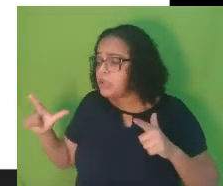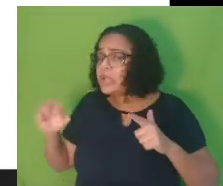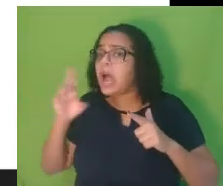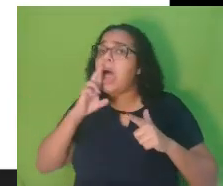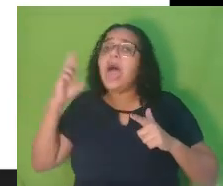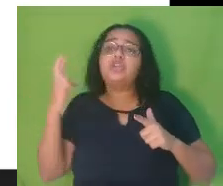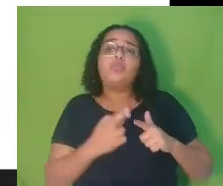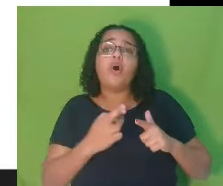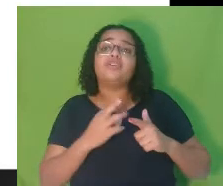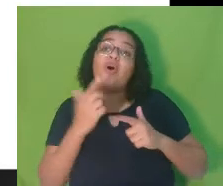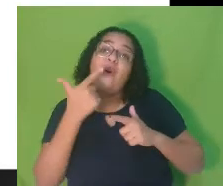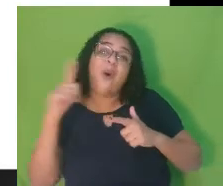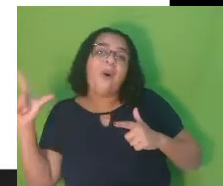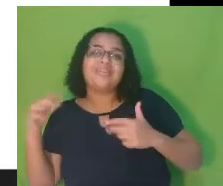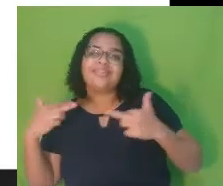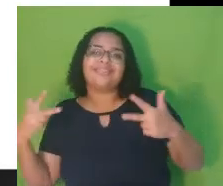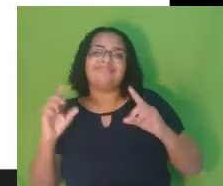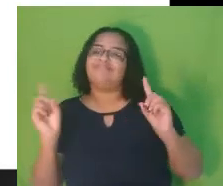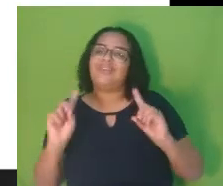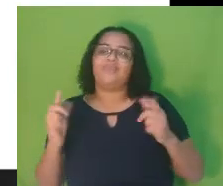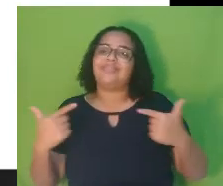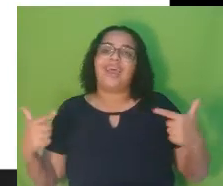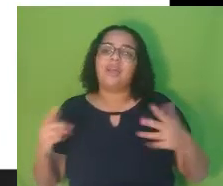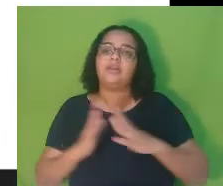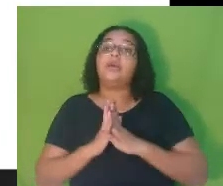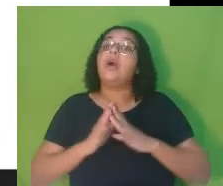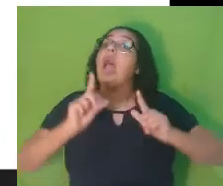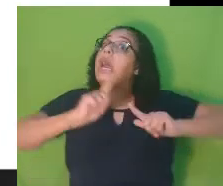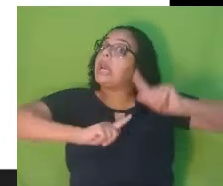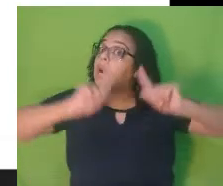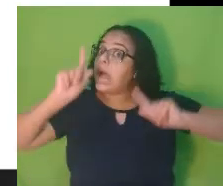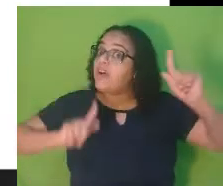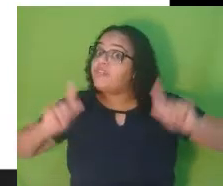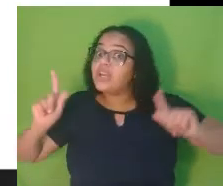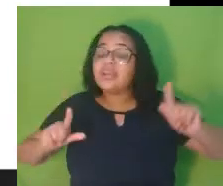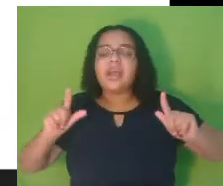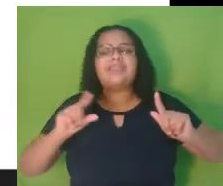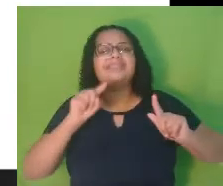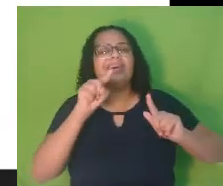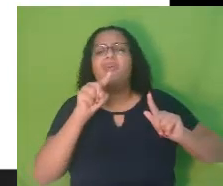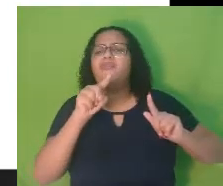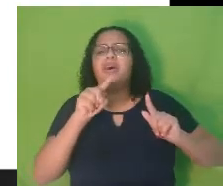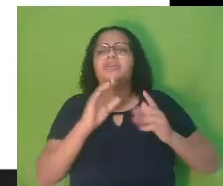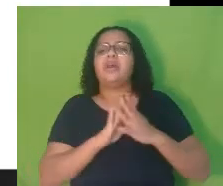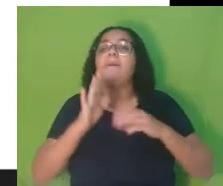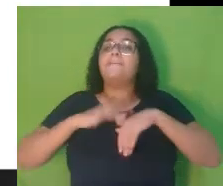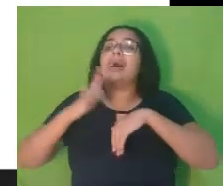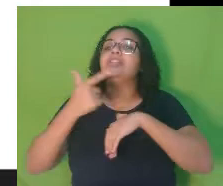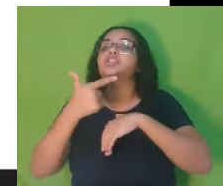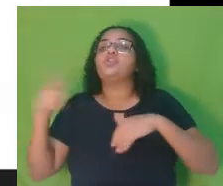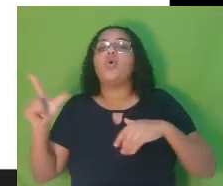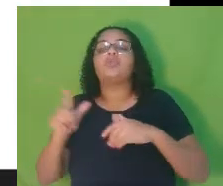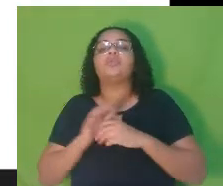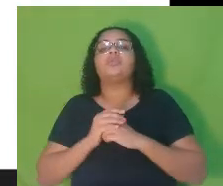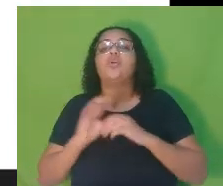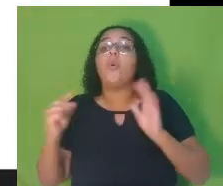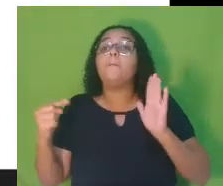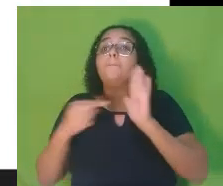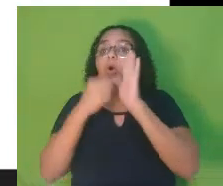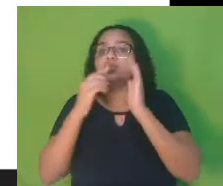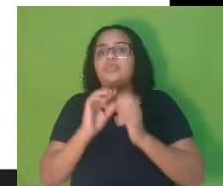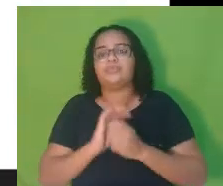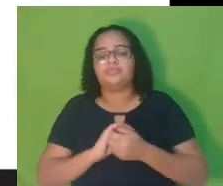outra solução além dessas, né, porque esses gráficos aqui eles não vão se intersectar em mais nenhum outro